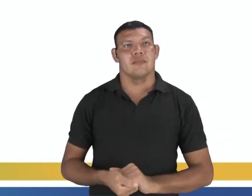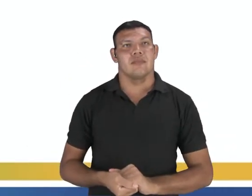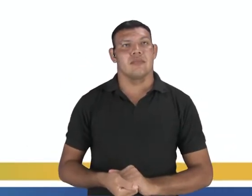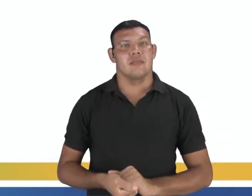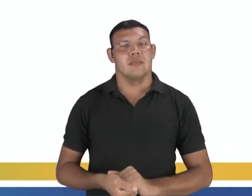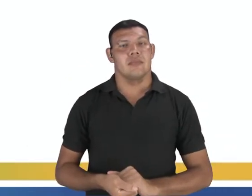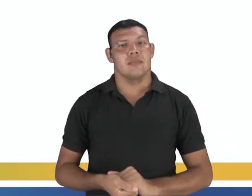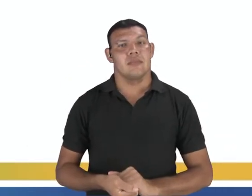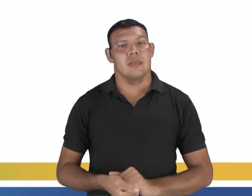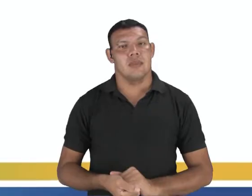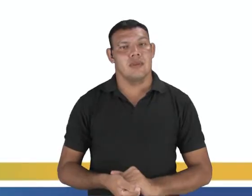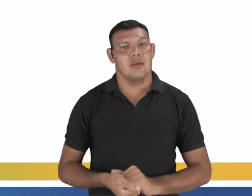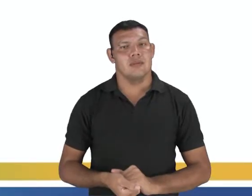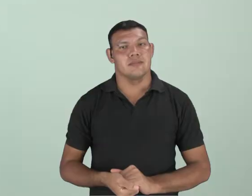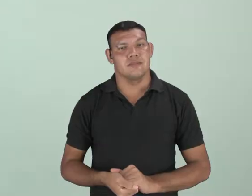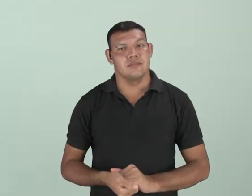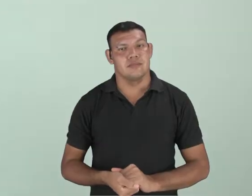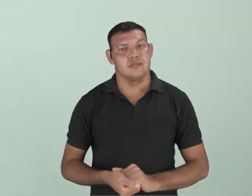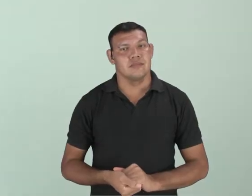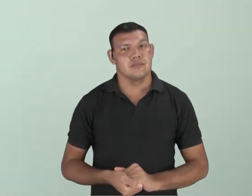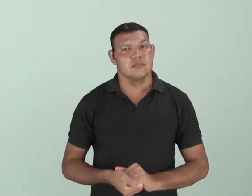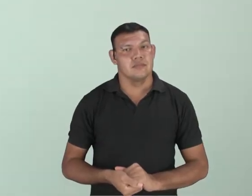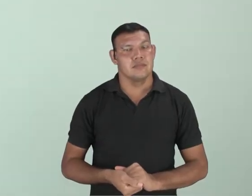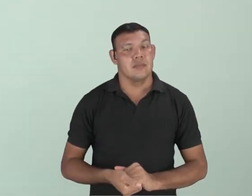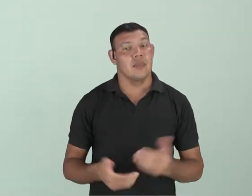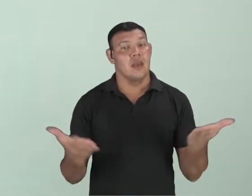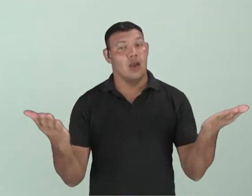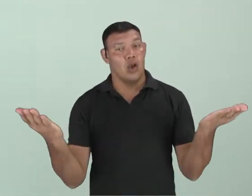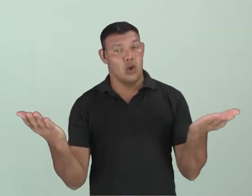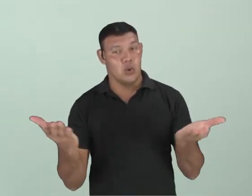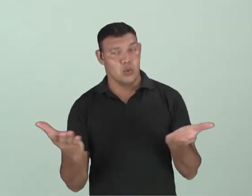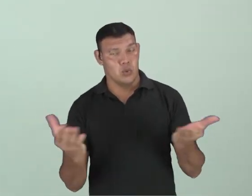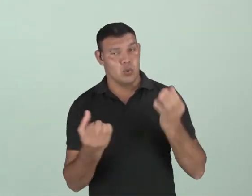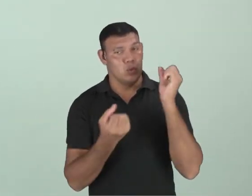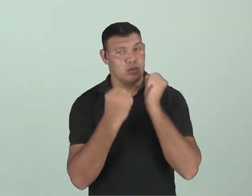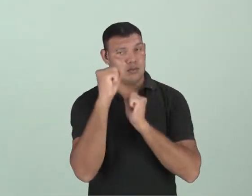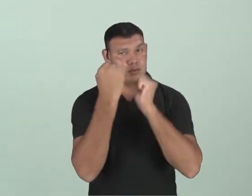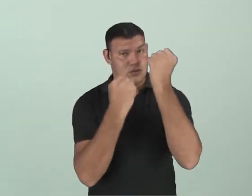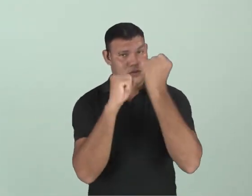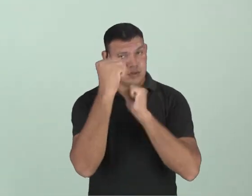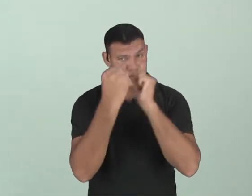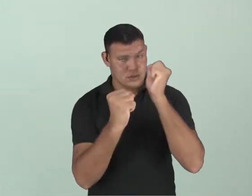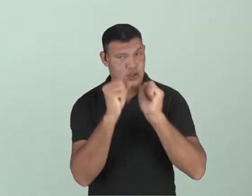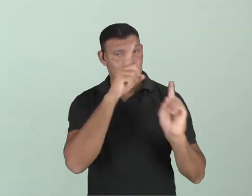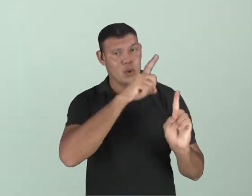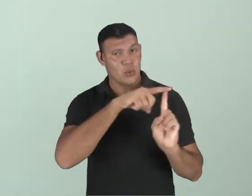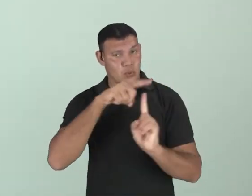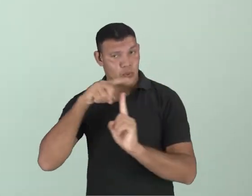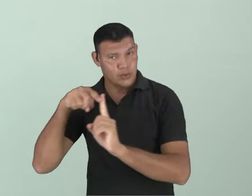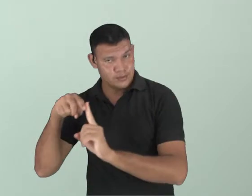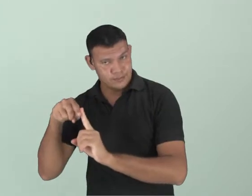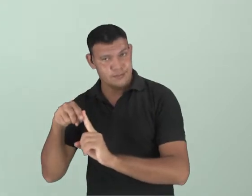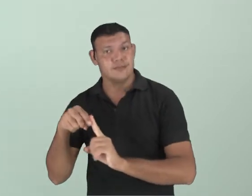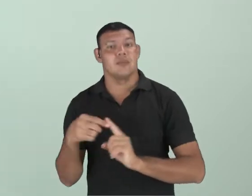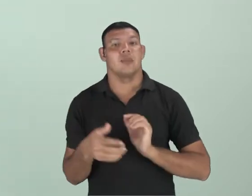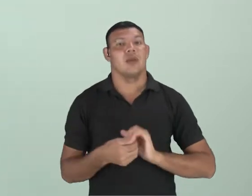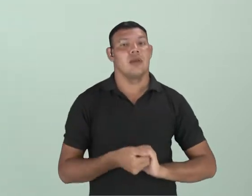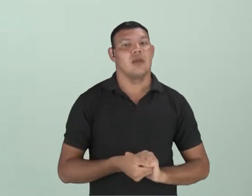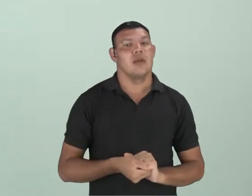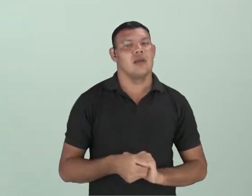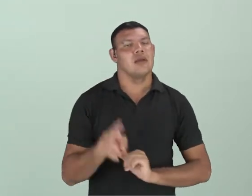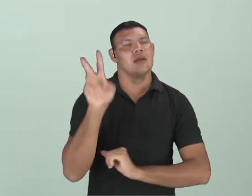E aí, pessoal, quando nós falamos dessa indústria, das indústrias, tipos de indústria, aí nós vamos